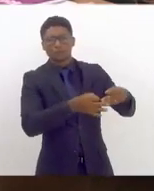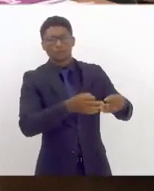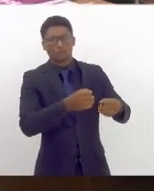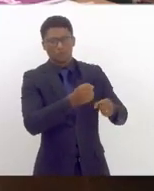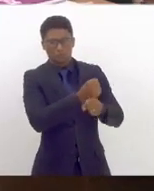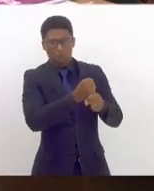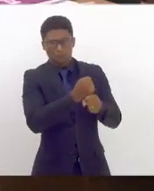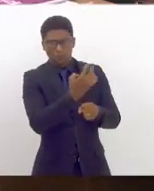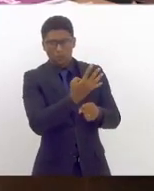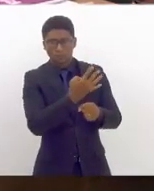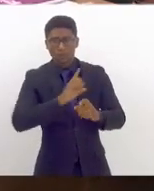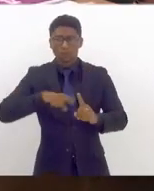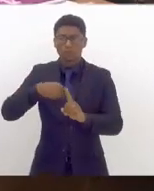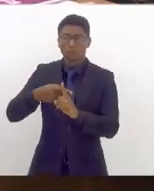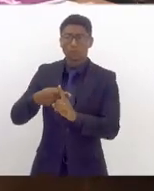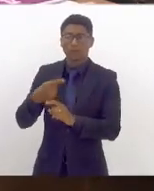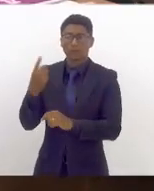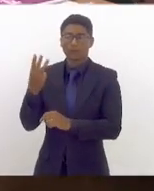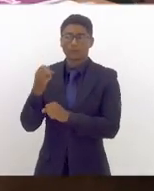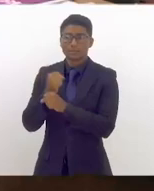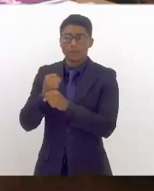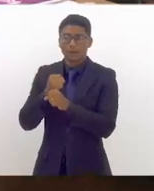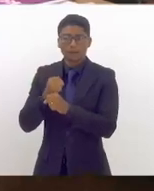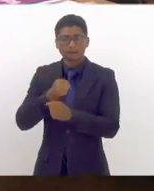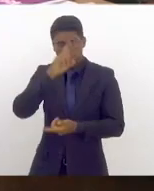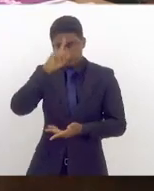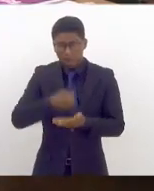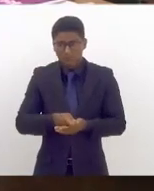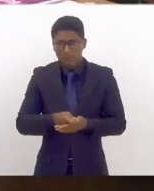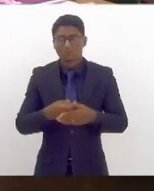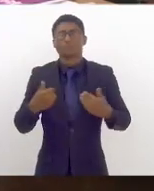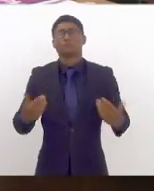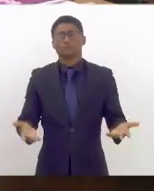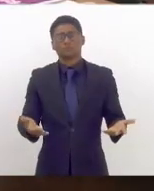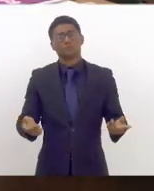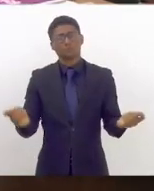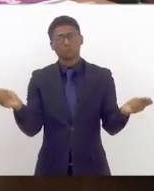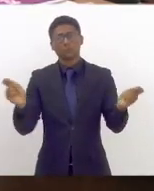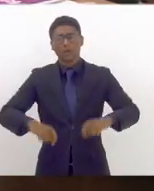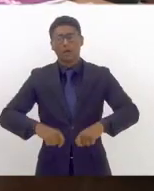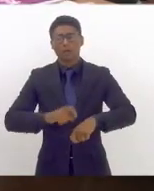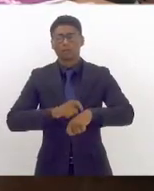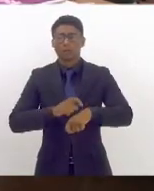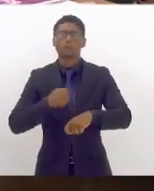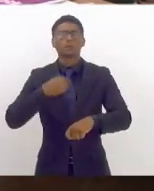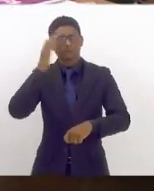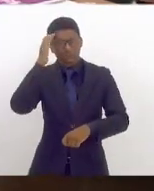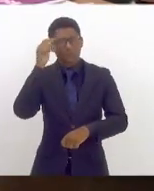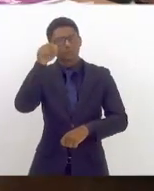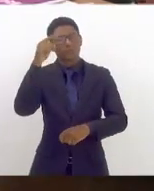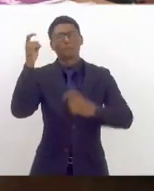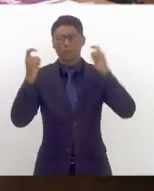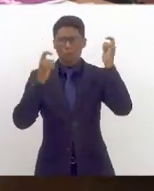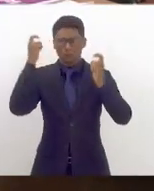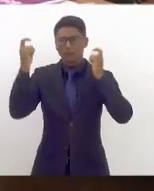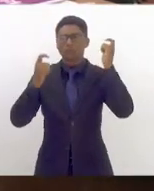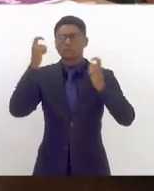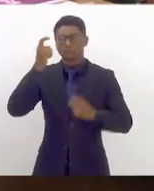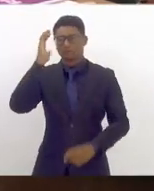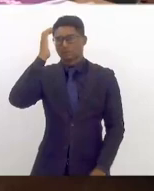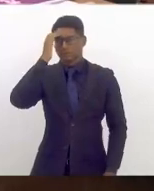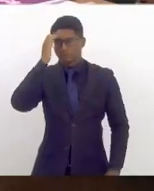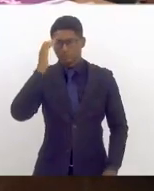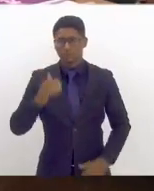o tribunal tem mais três anos para tomar a decisão absolutamente razoável entendo a preocupação de vossa excelência mas não